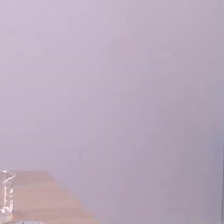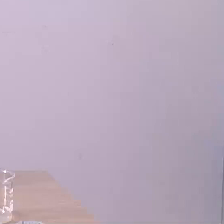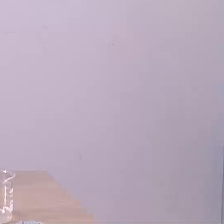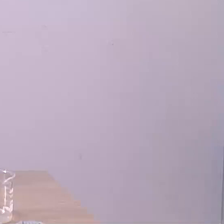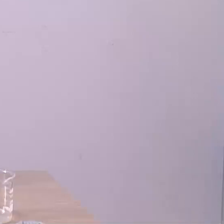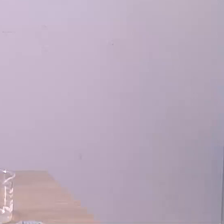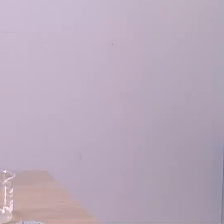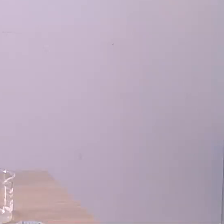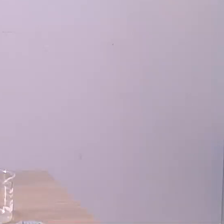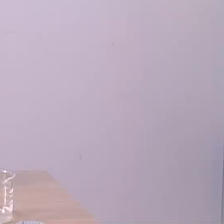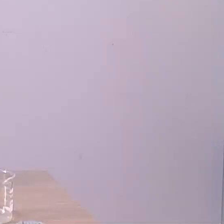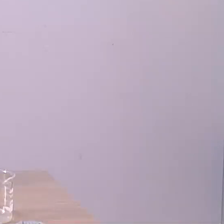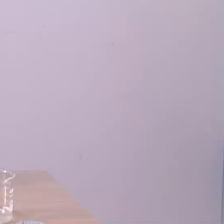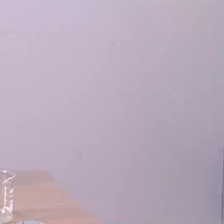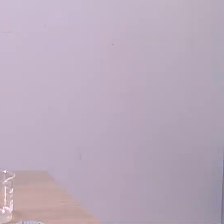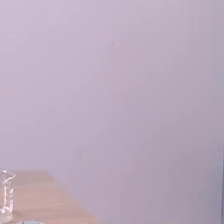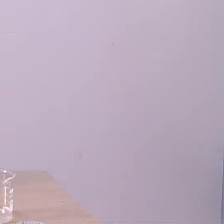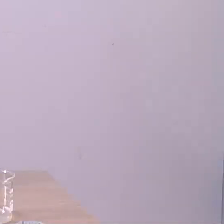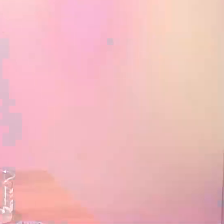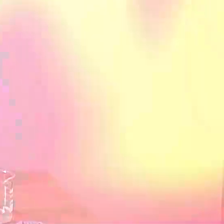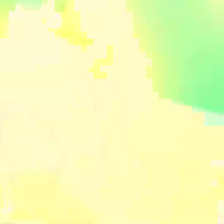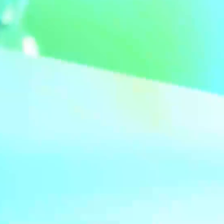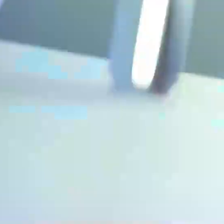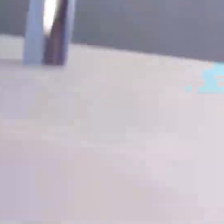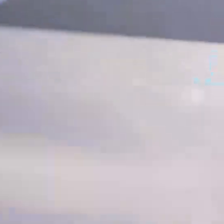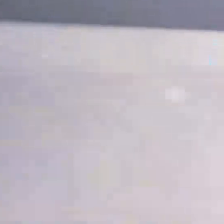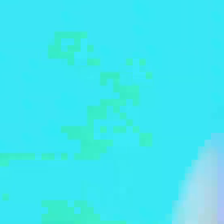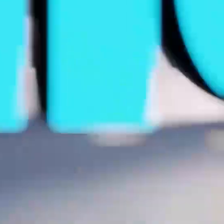e até o próximo tutorial.